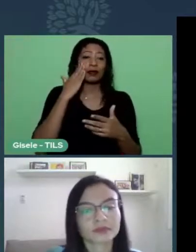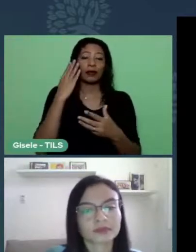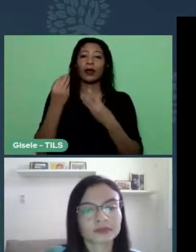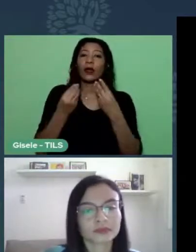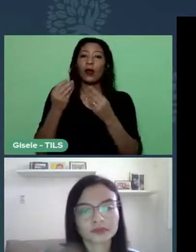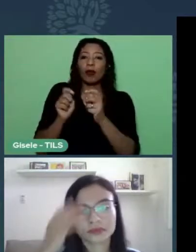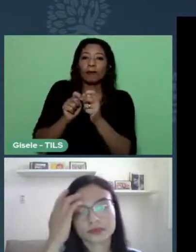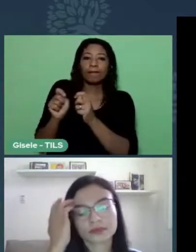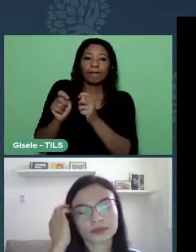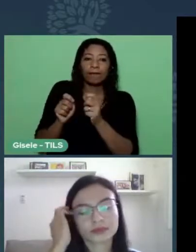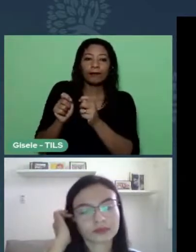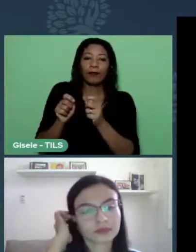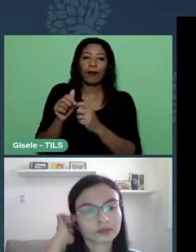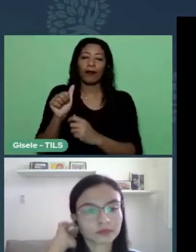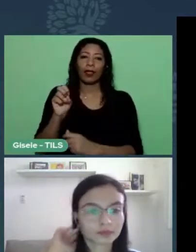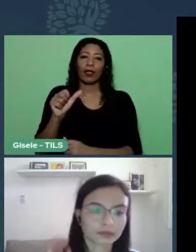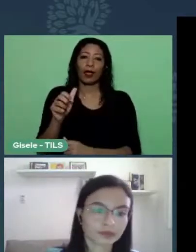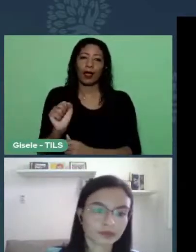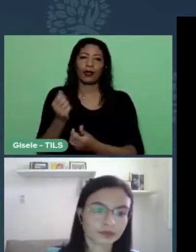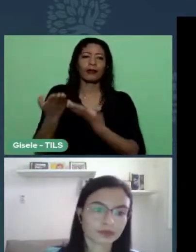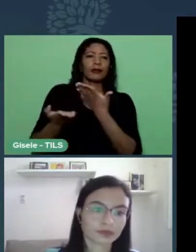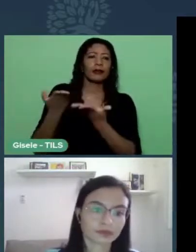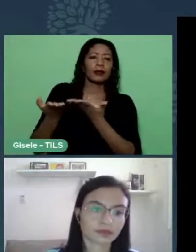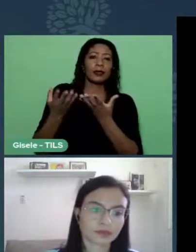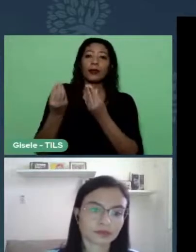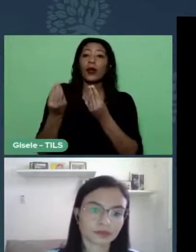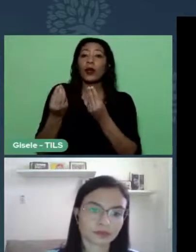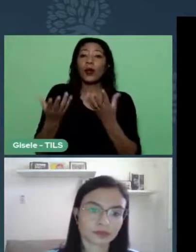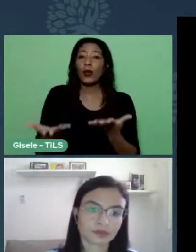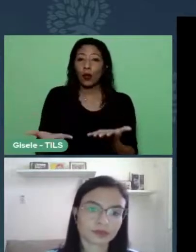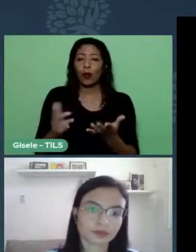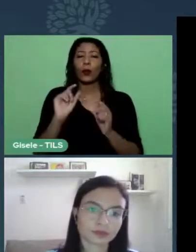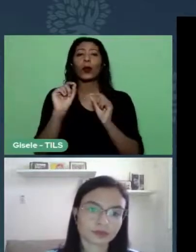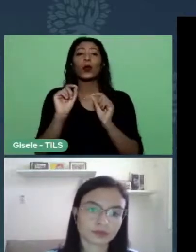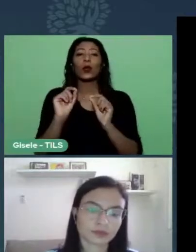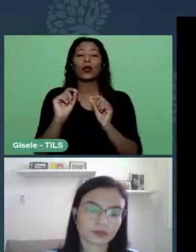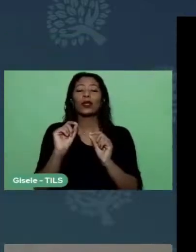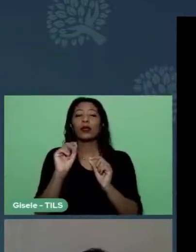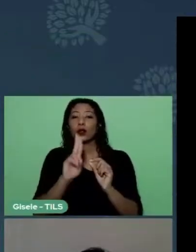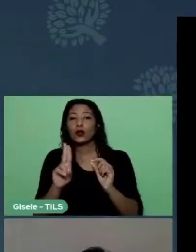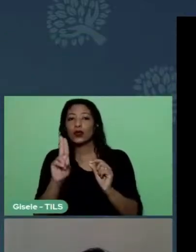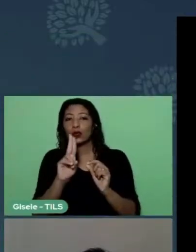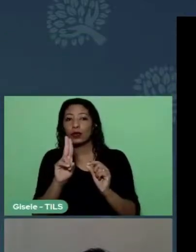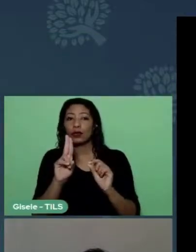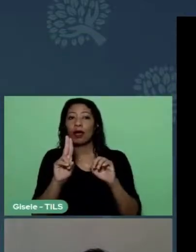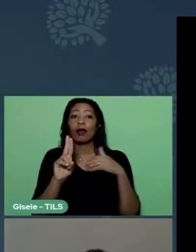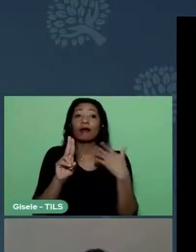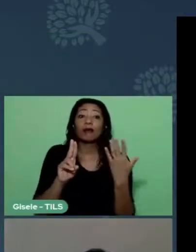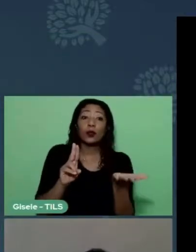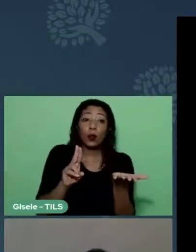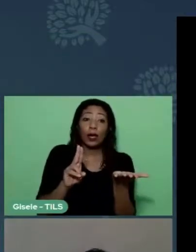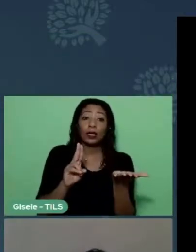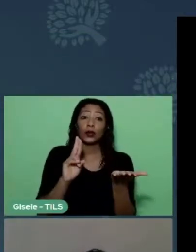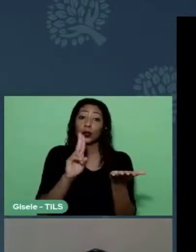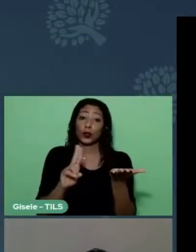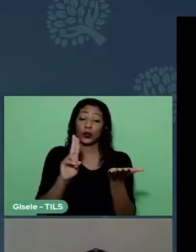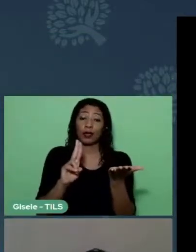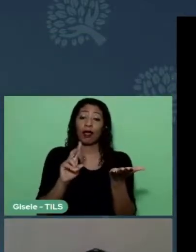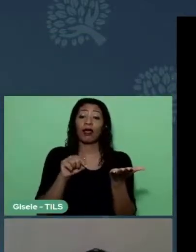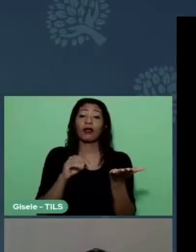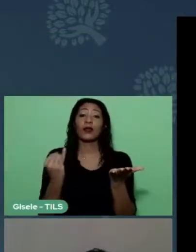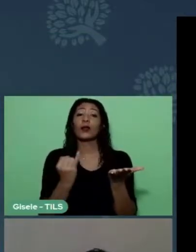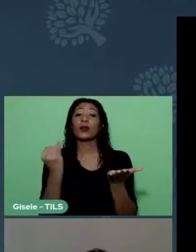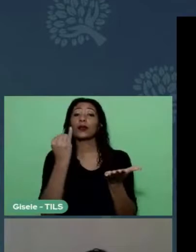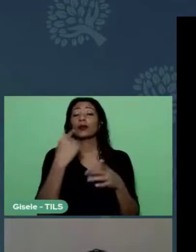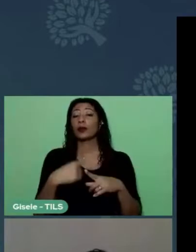doença. Então, aí, no título da apresentação, o que é que pode ser usado, quando usar e qual a importância. E eu fico completamente aí à